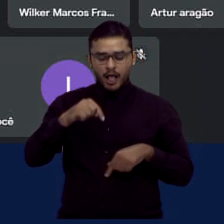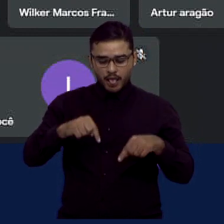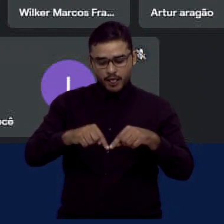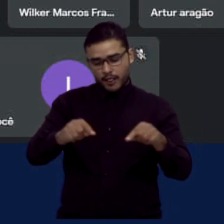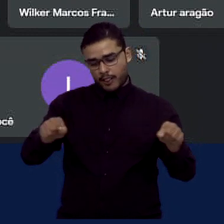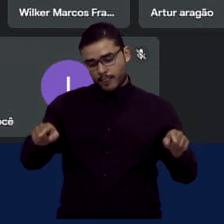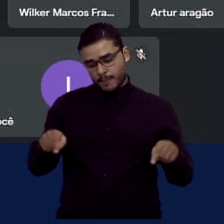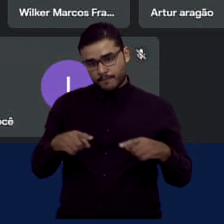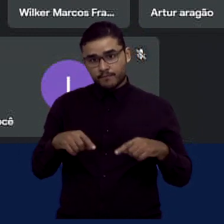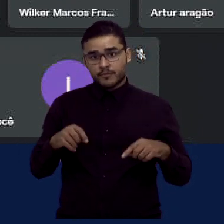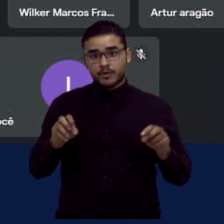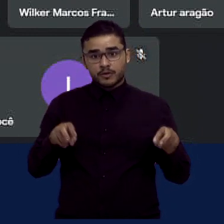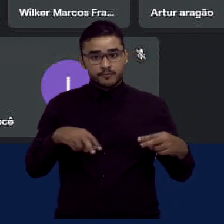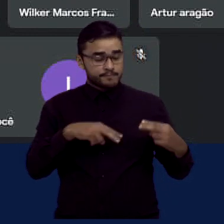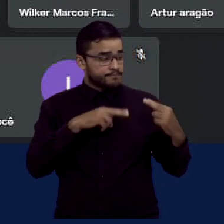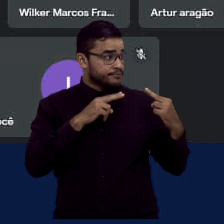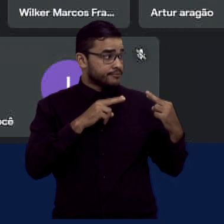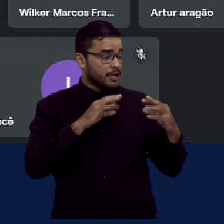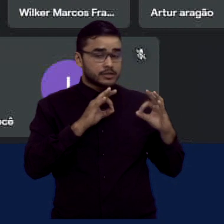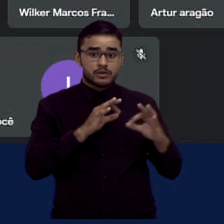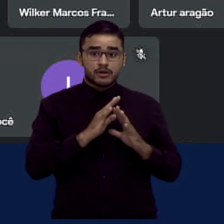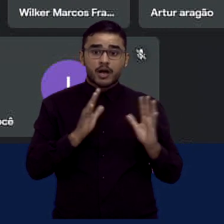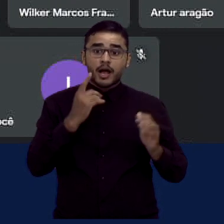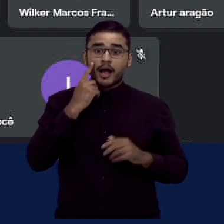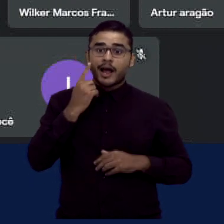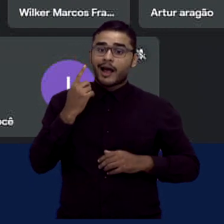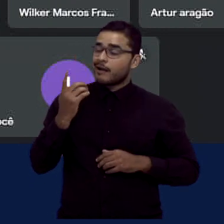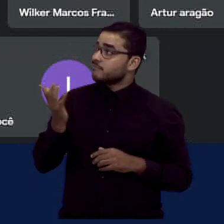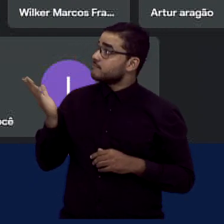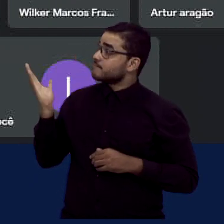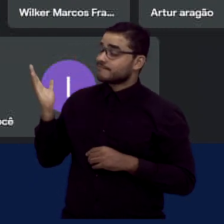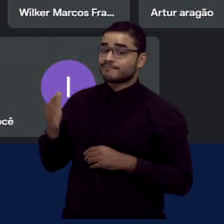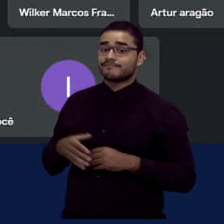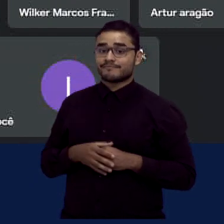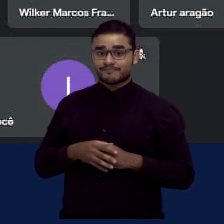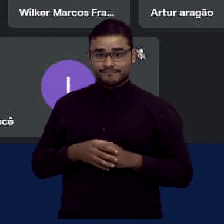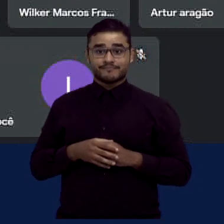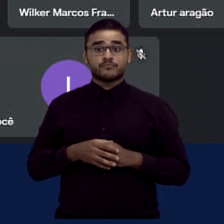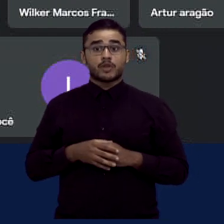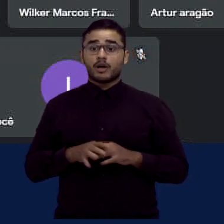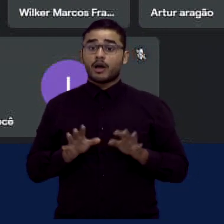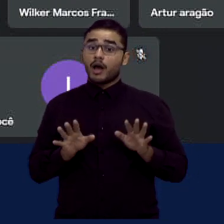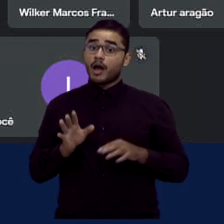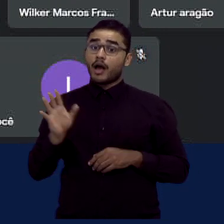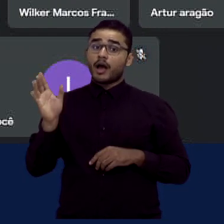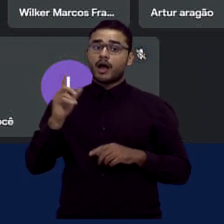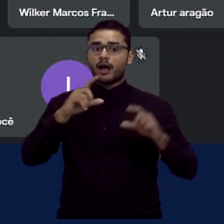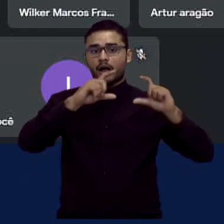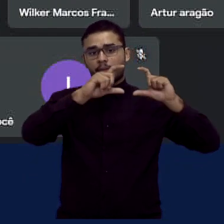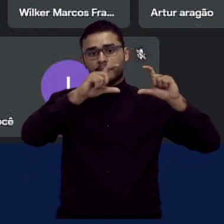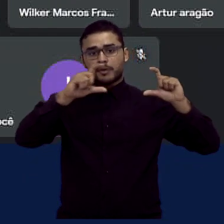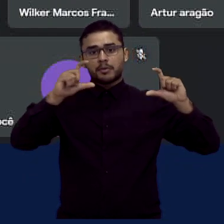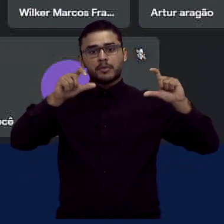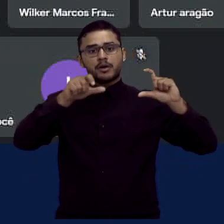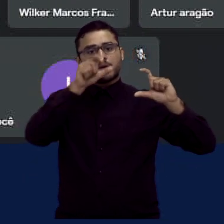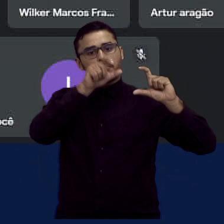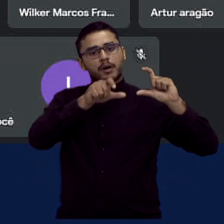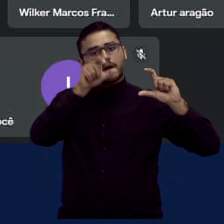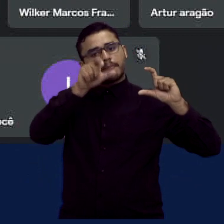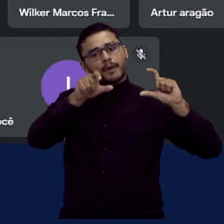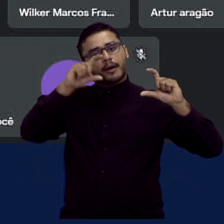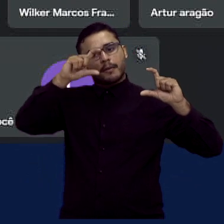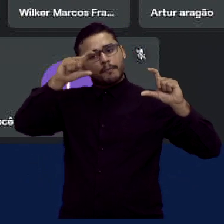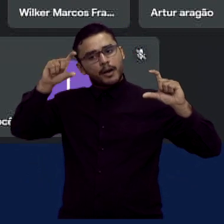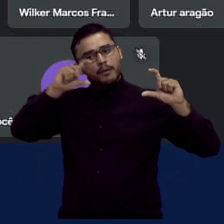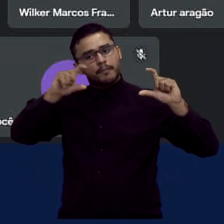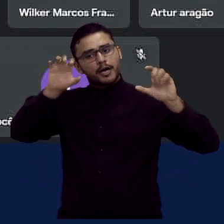outra. Então, vocês veem que através disso, ele cria essa historinha, ele cria essa conexão entre essas duas pessoas,